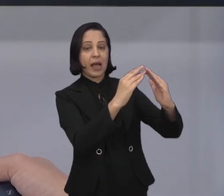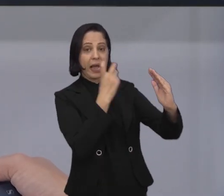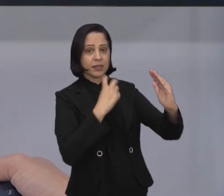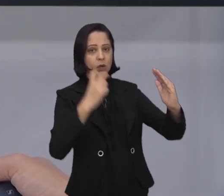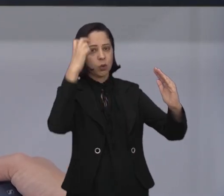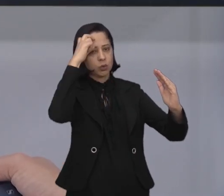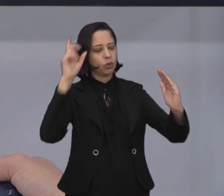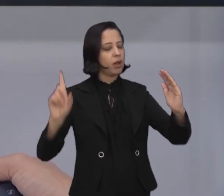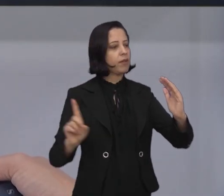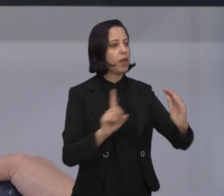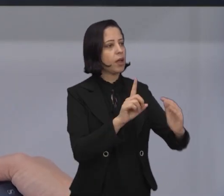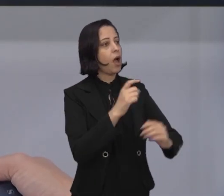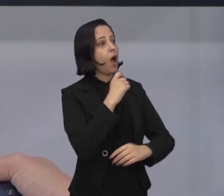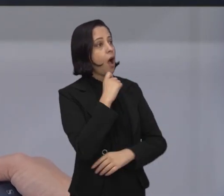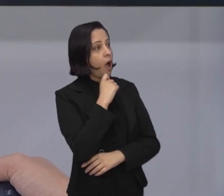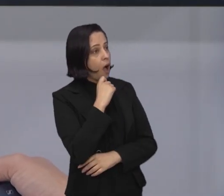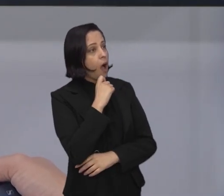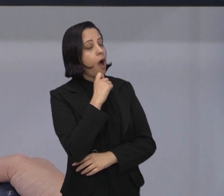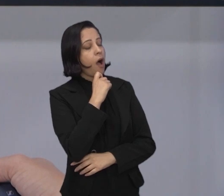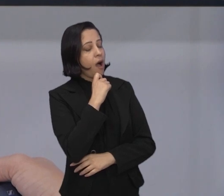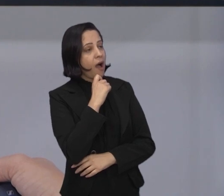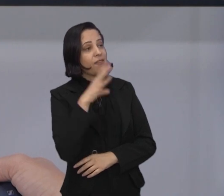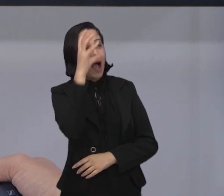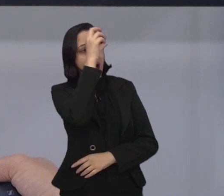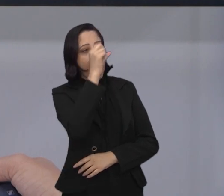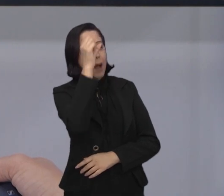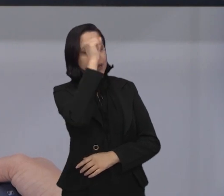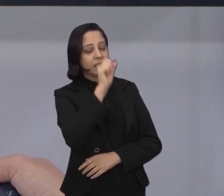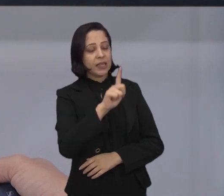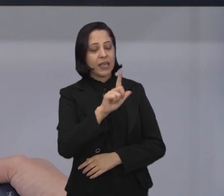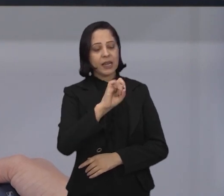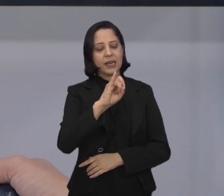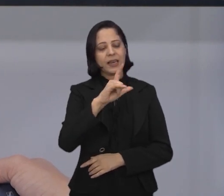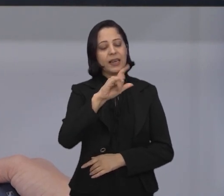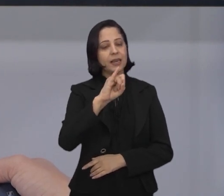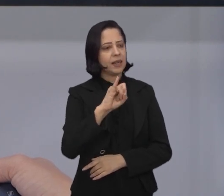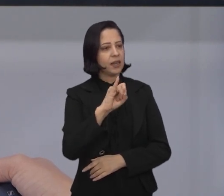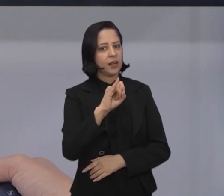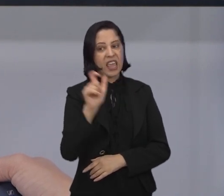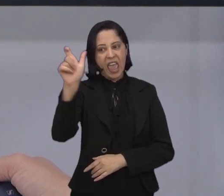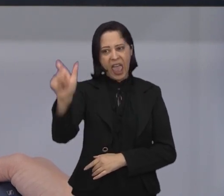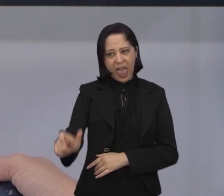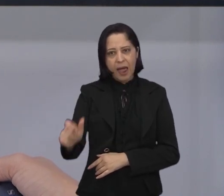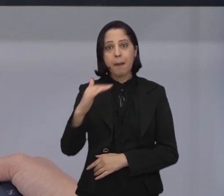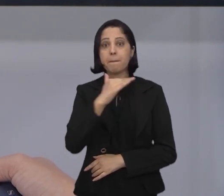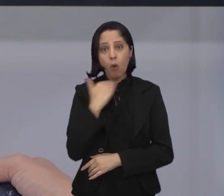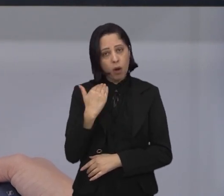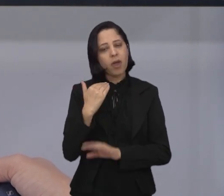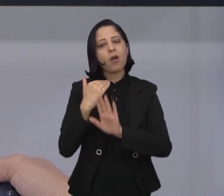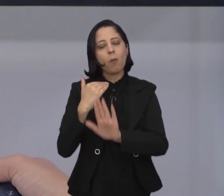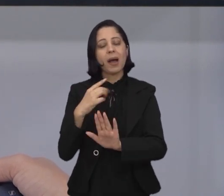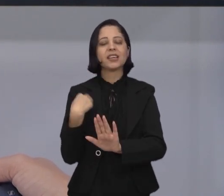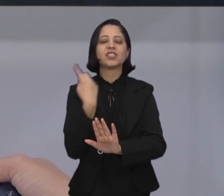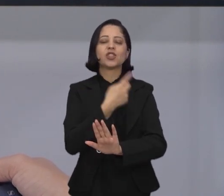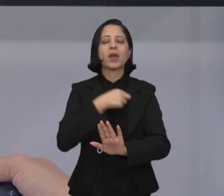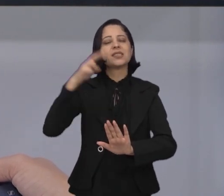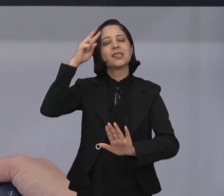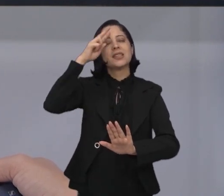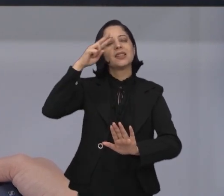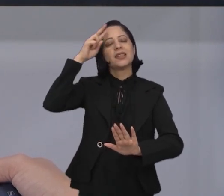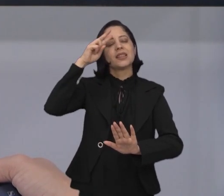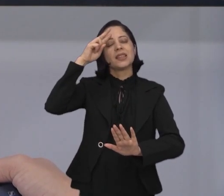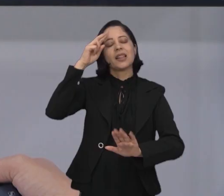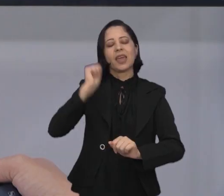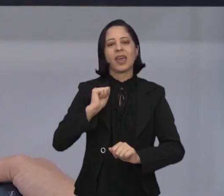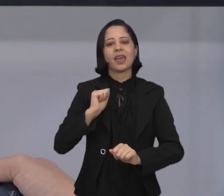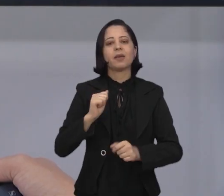Cultura Lili Figureira, vai saber, vai falar sobre ela. Então, na verdade, quando a gente está falando disso, ela não morreu, ela continua viva, porque